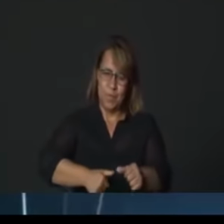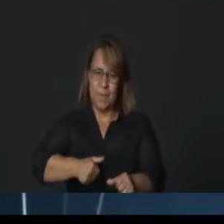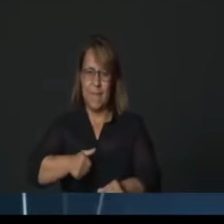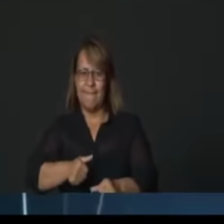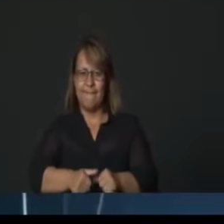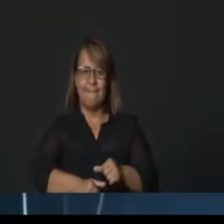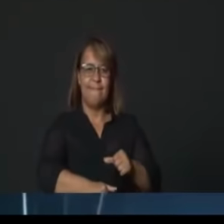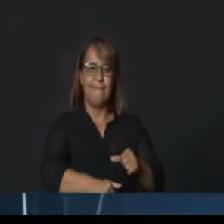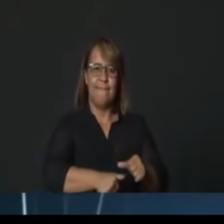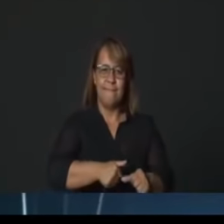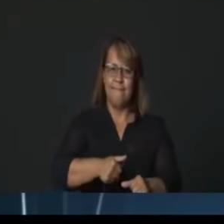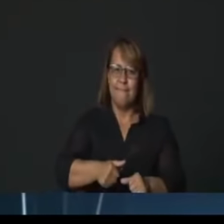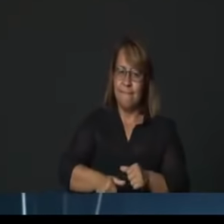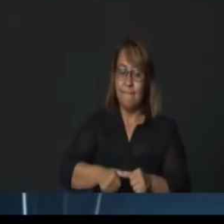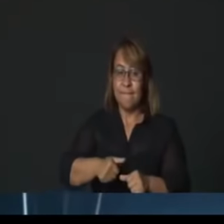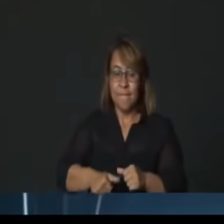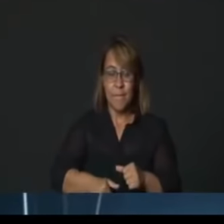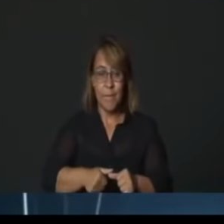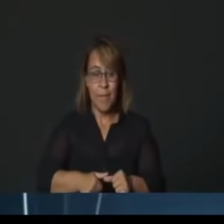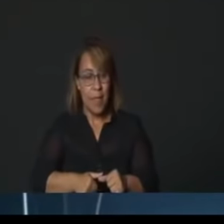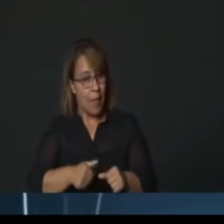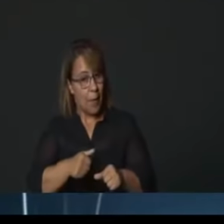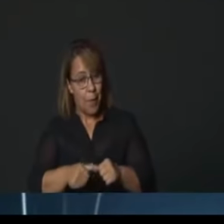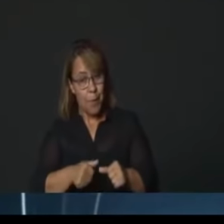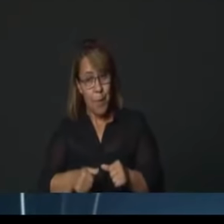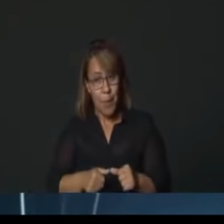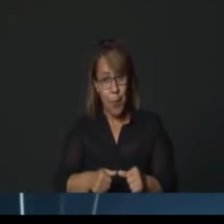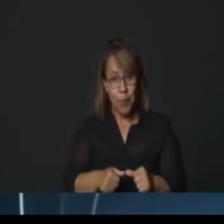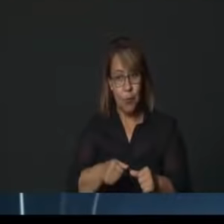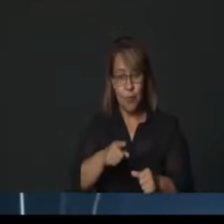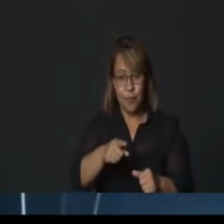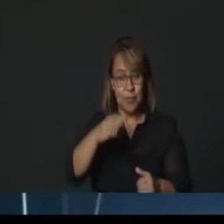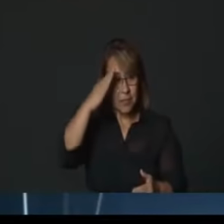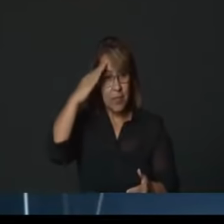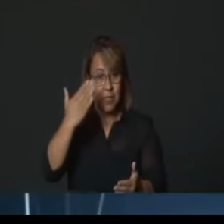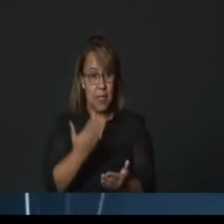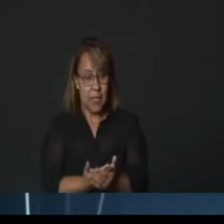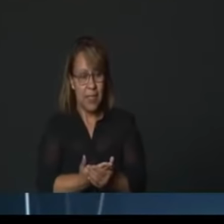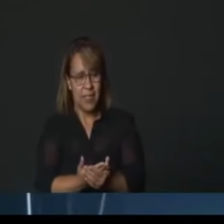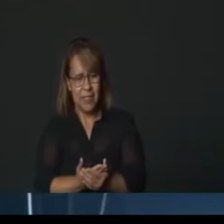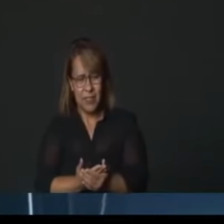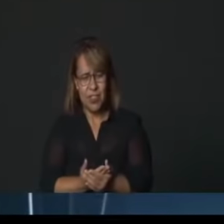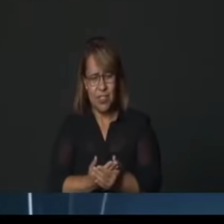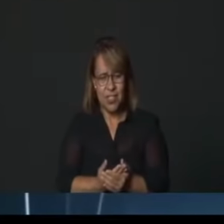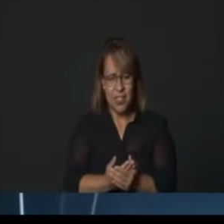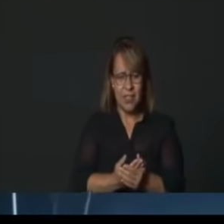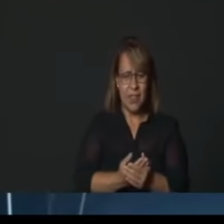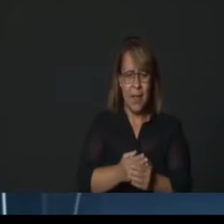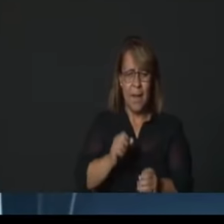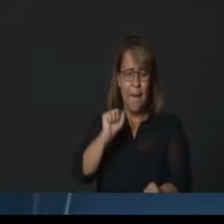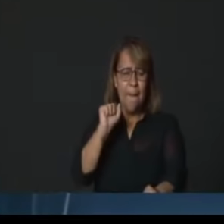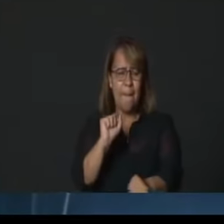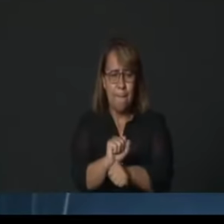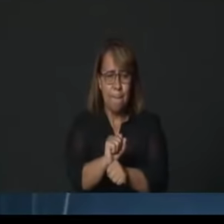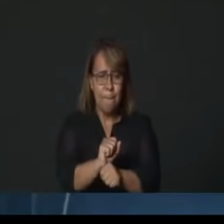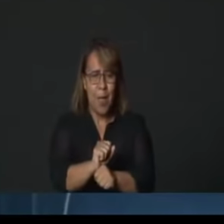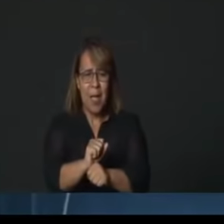Eu pego o soldado ferido no chão e ponho um troféu na palma de